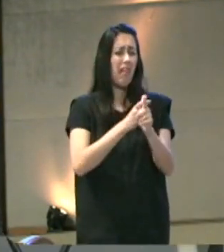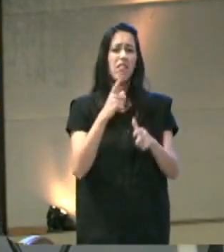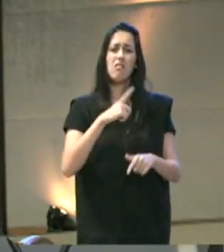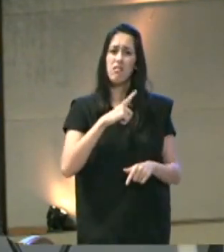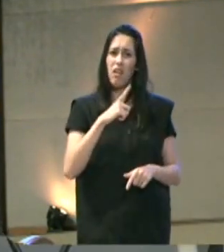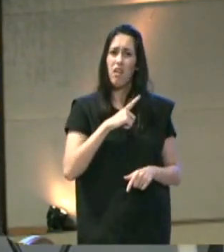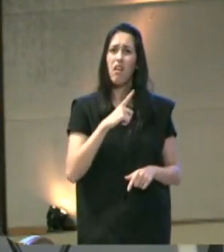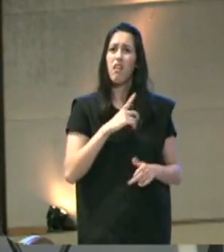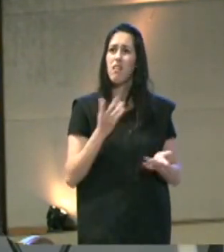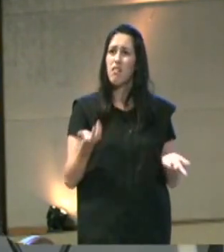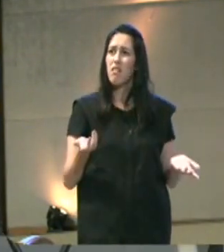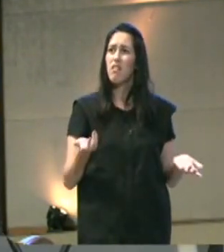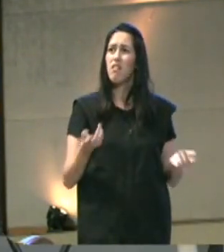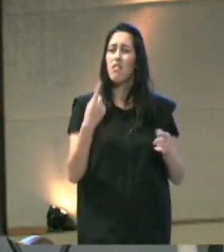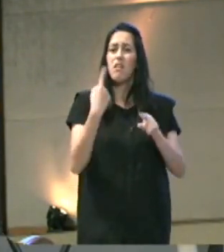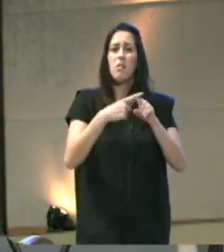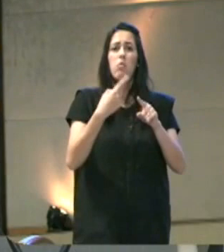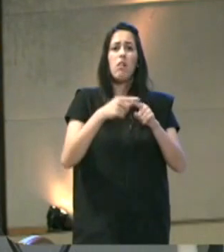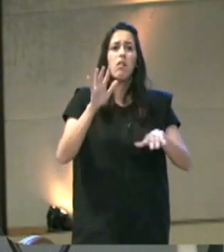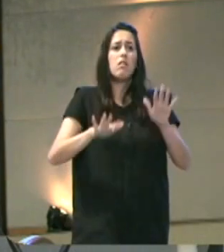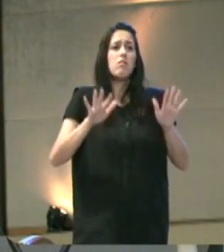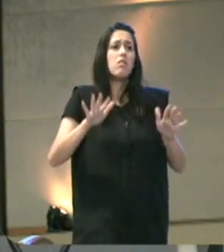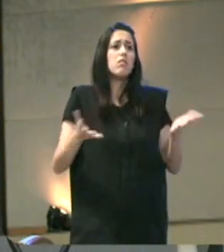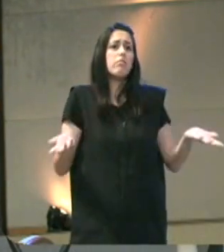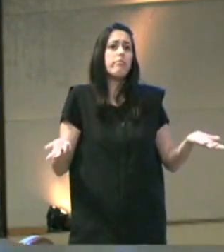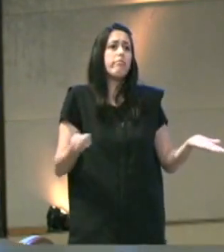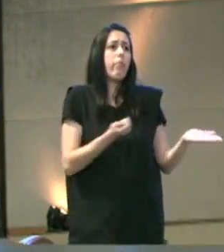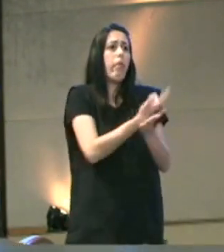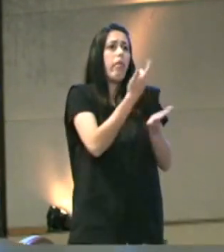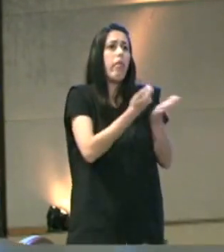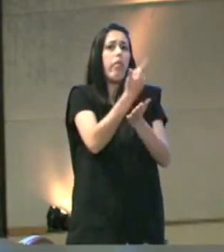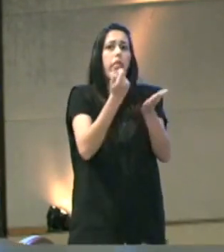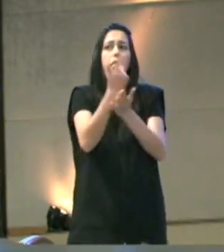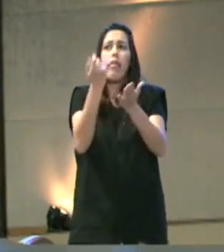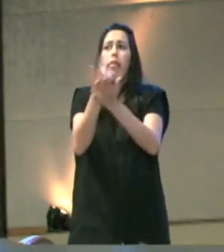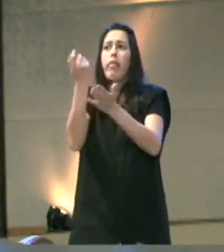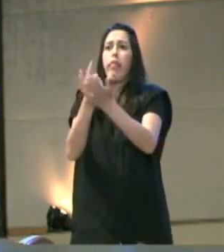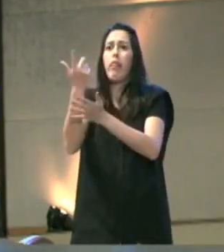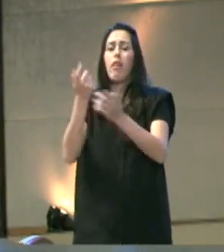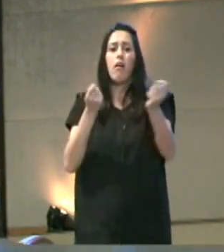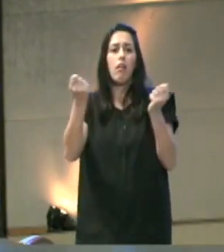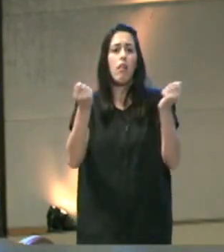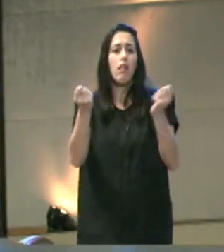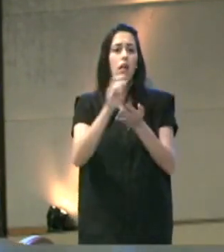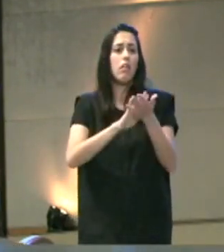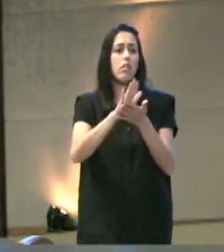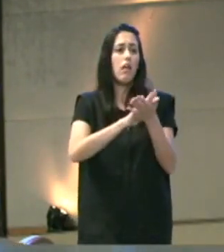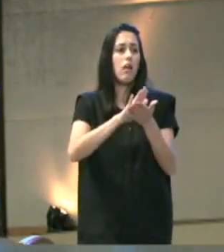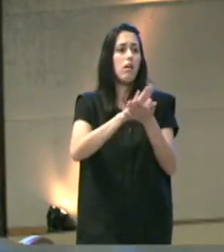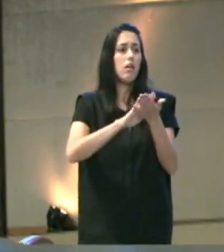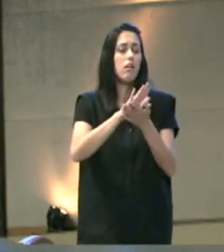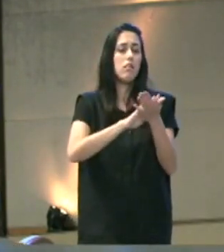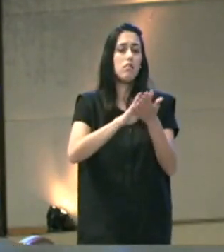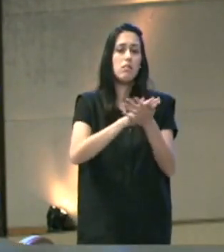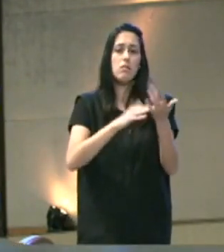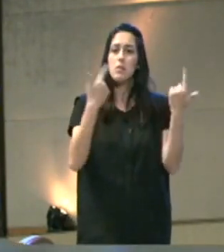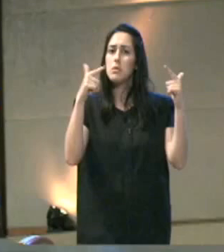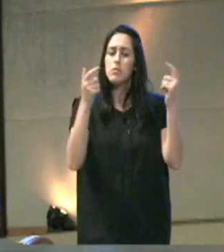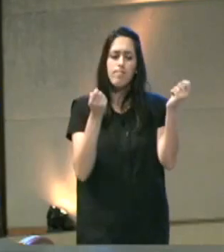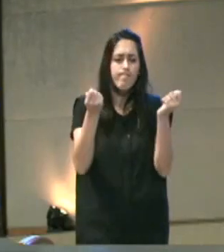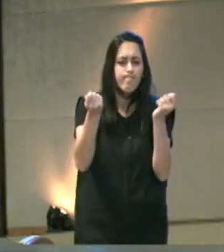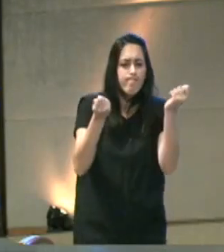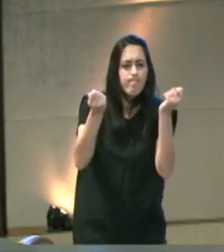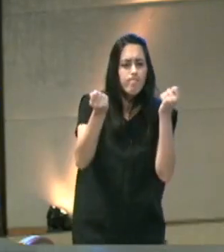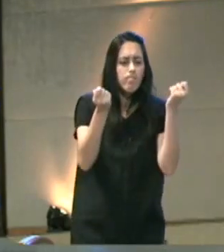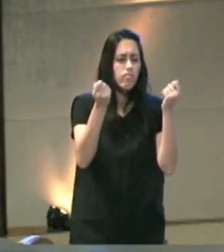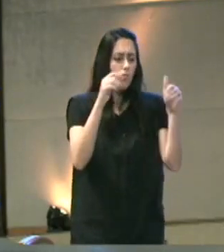é porque entra no piloto automático e não aprende os valores de Deus sobre a administração financeira da